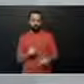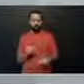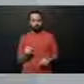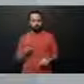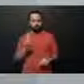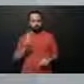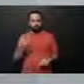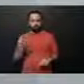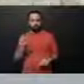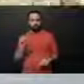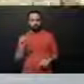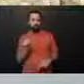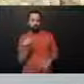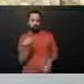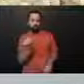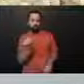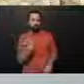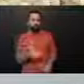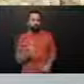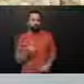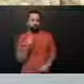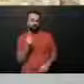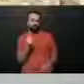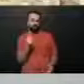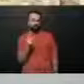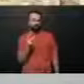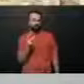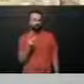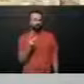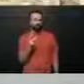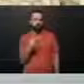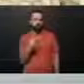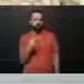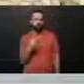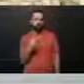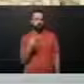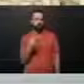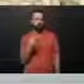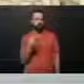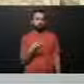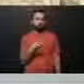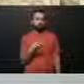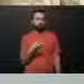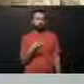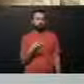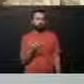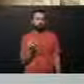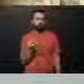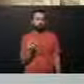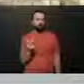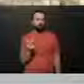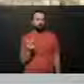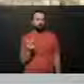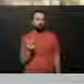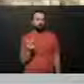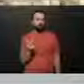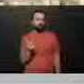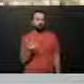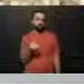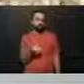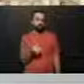as unidades simples. Então, vamos lá. 1, 2, 3, 4,